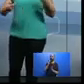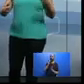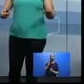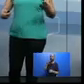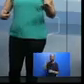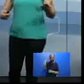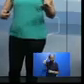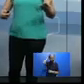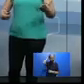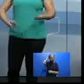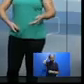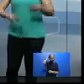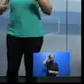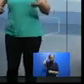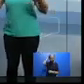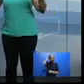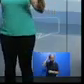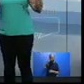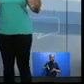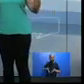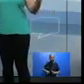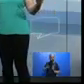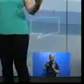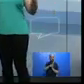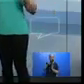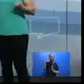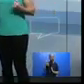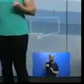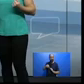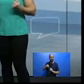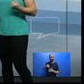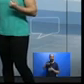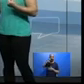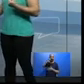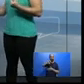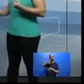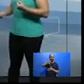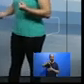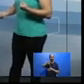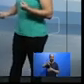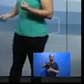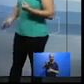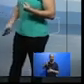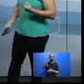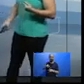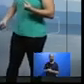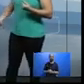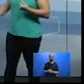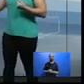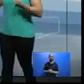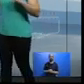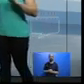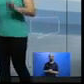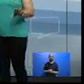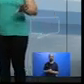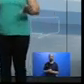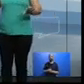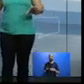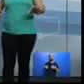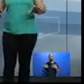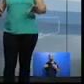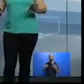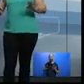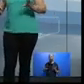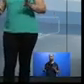os nativos dessa terra, os verdadeiros donos dessa terra, né, pessoal? Então, quando eles